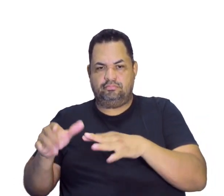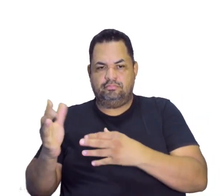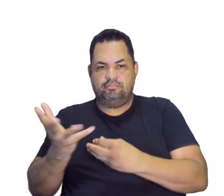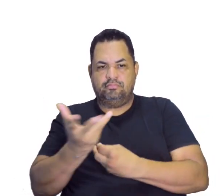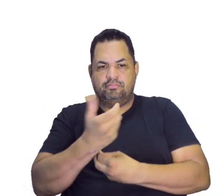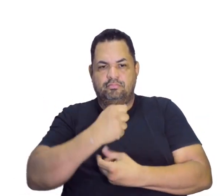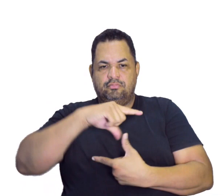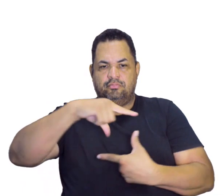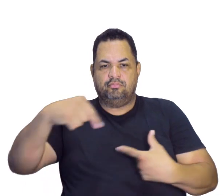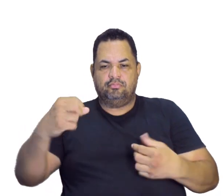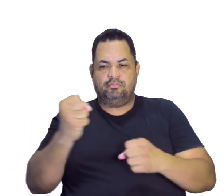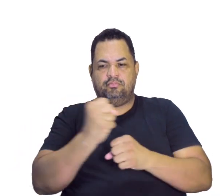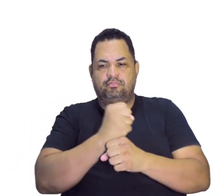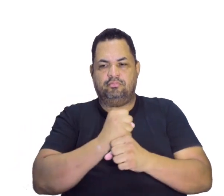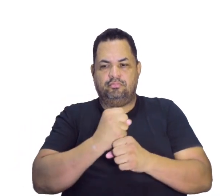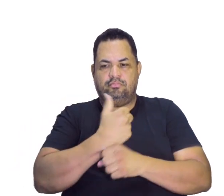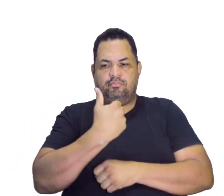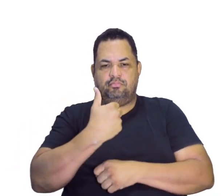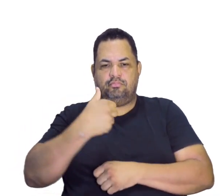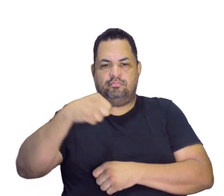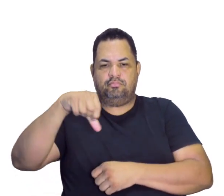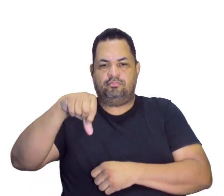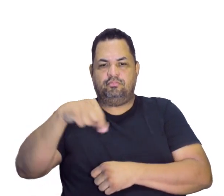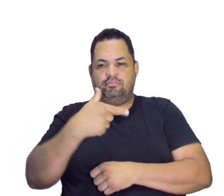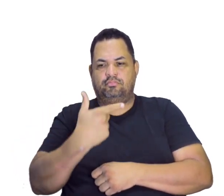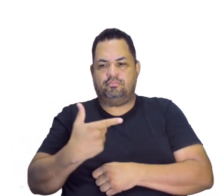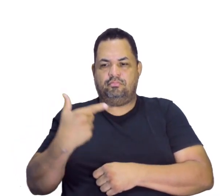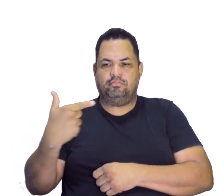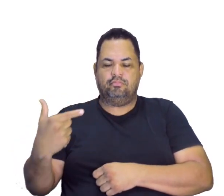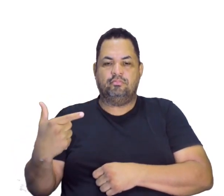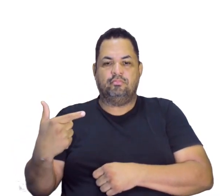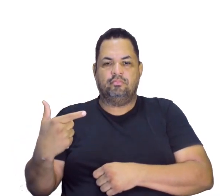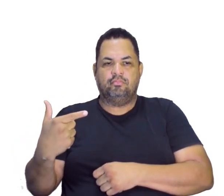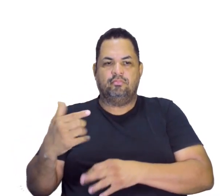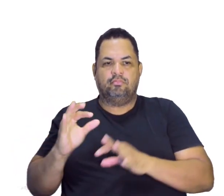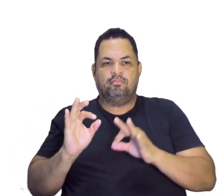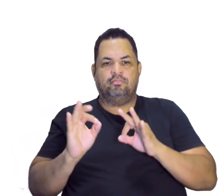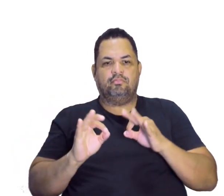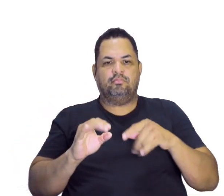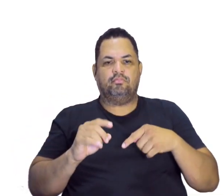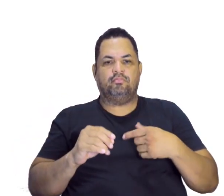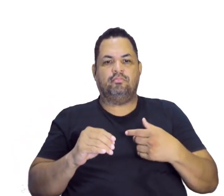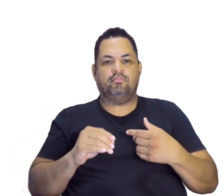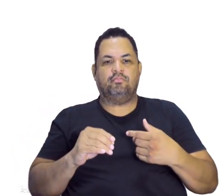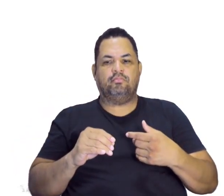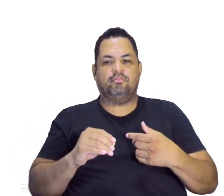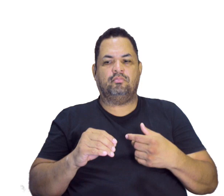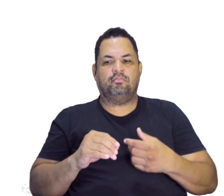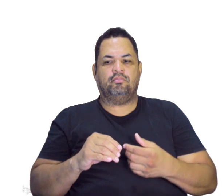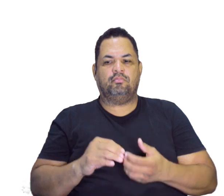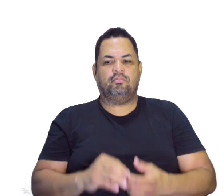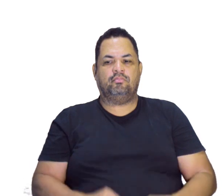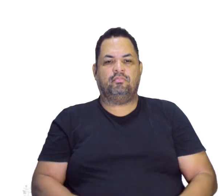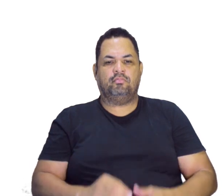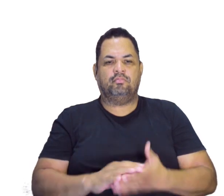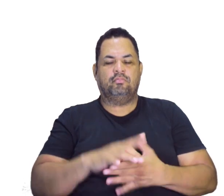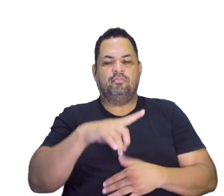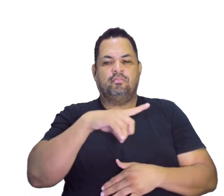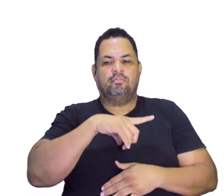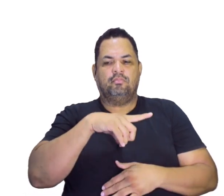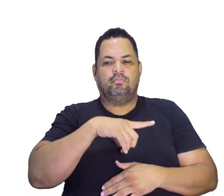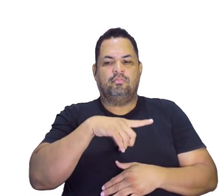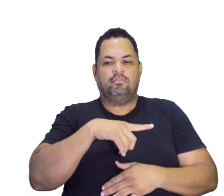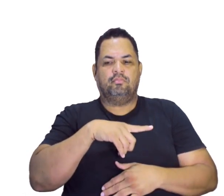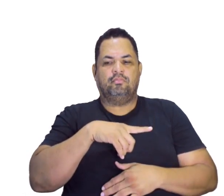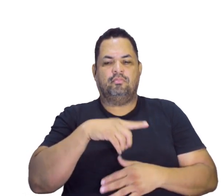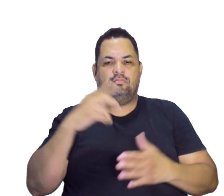de Arte Moderna em 1922. Né? E teve